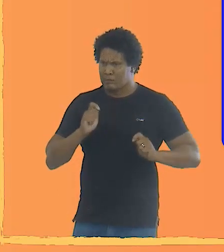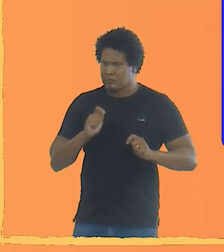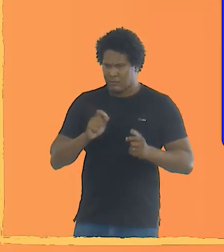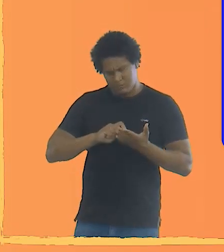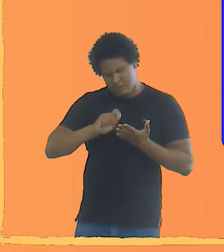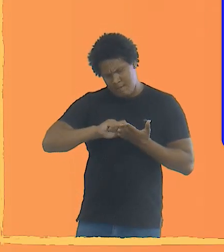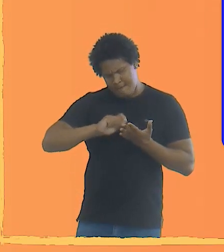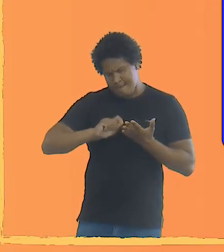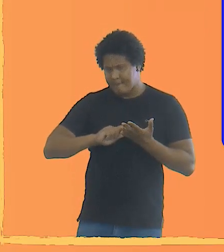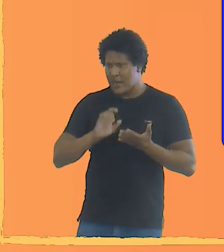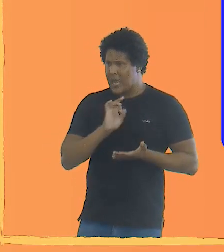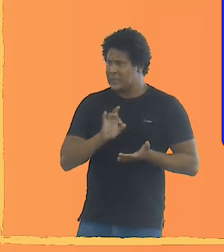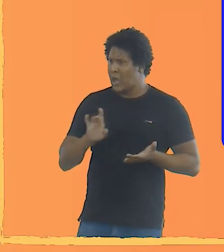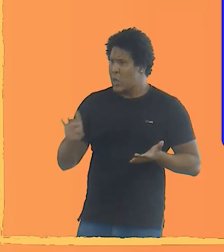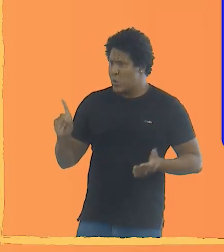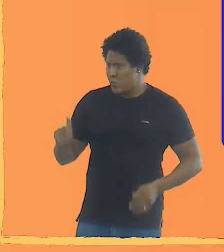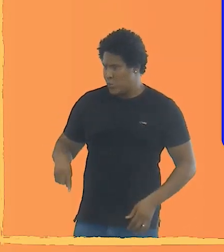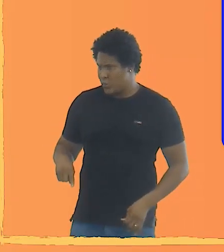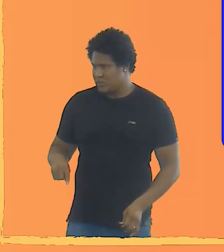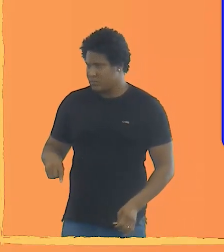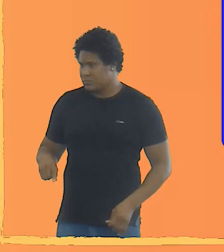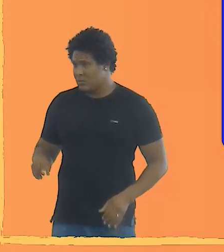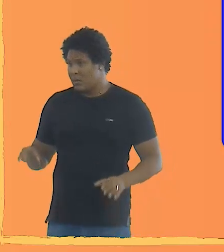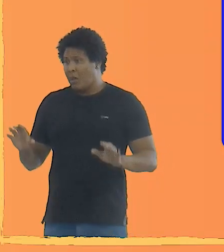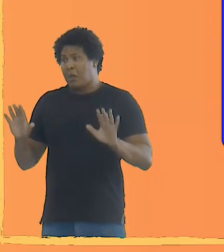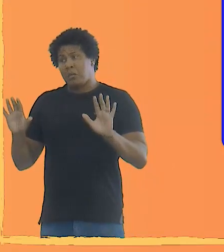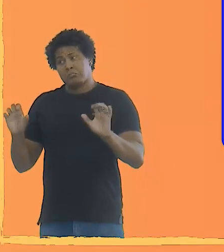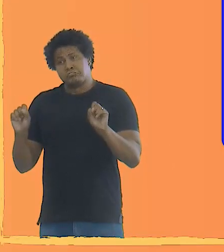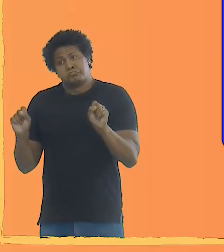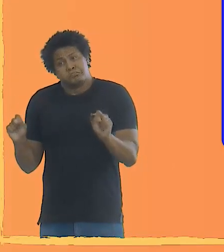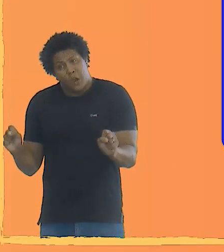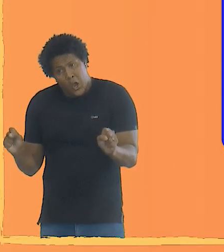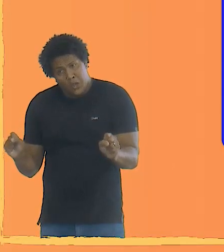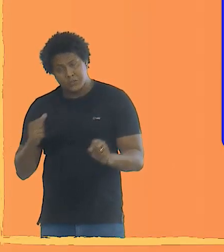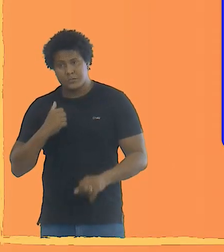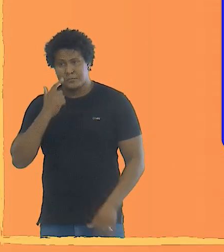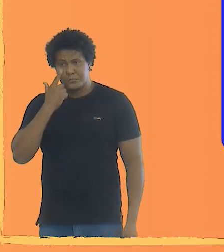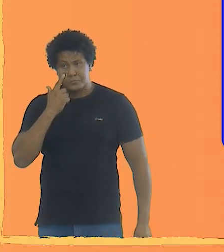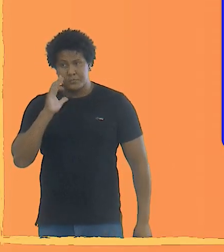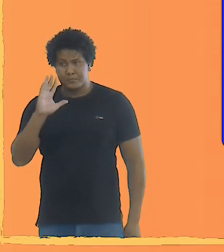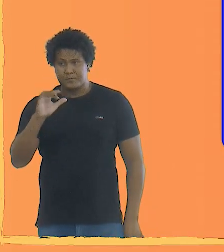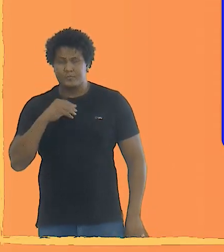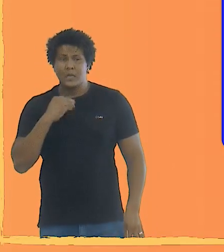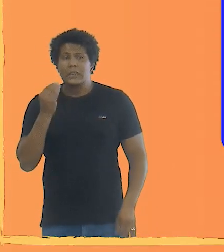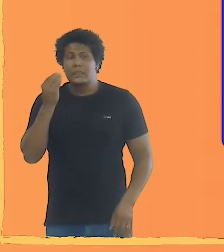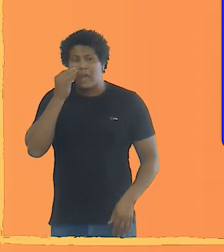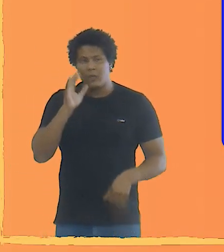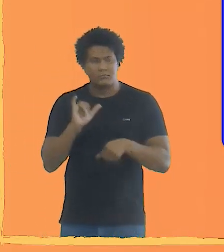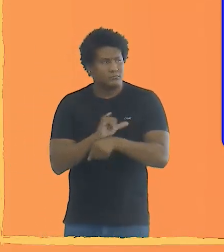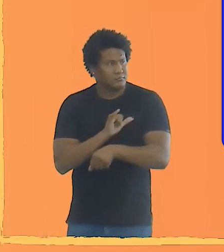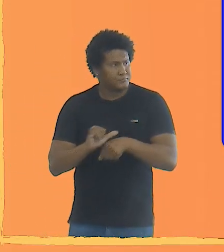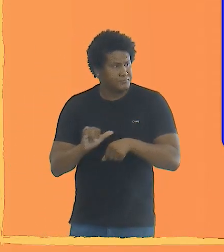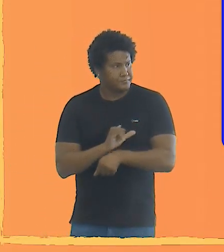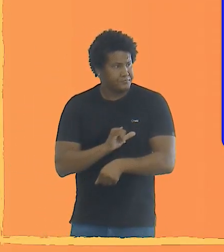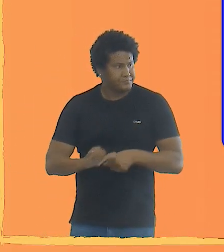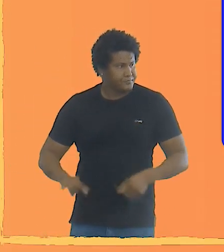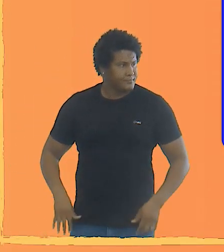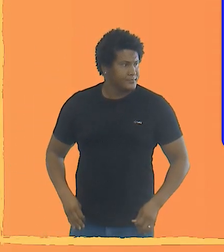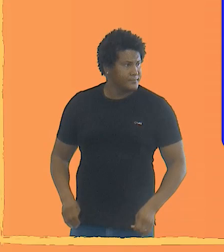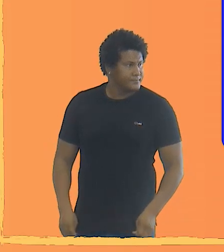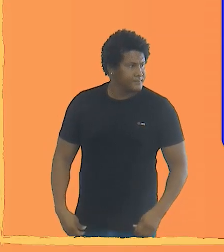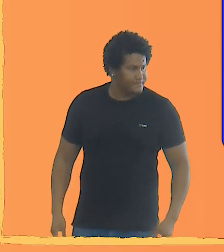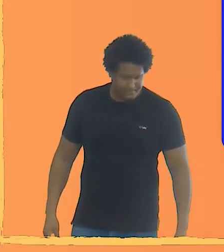pode ser que você tenha percebido a seguinte ideia. Vamos tentar resolver essa questão de outra maneira. A outra